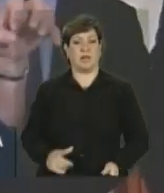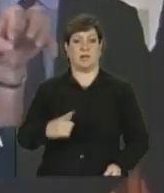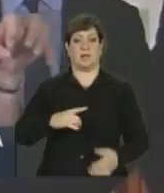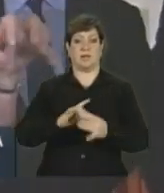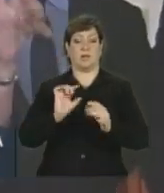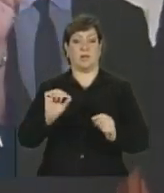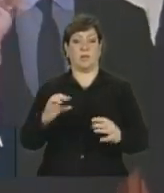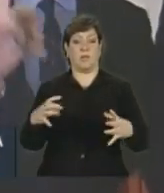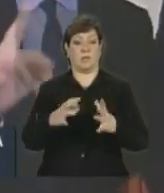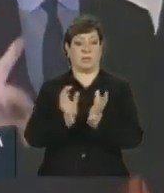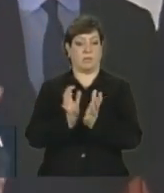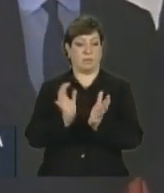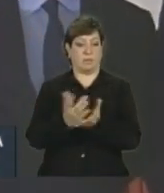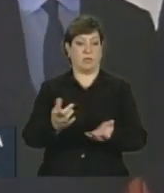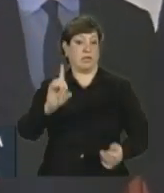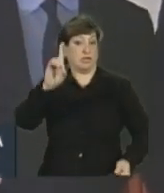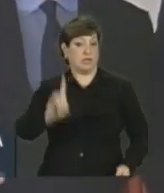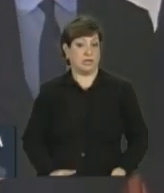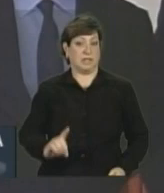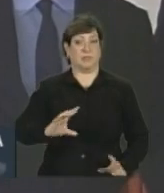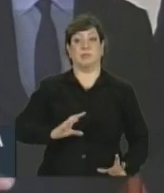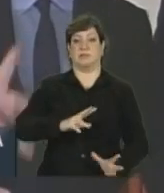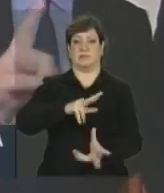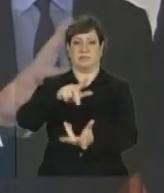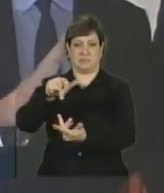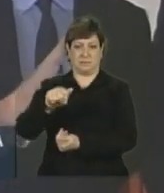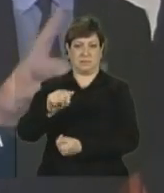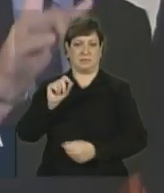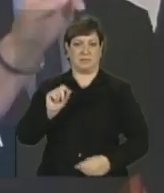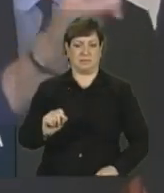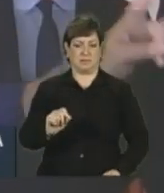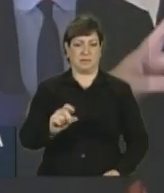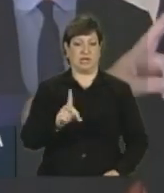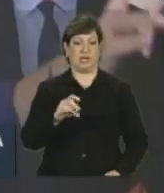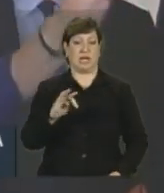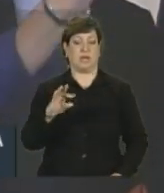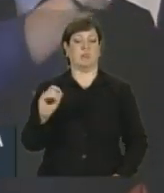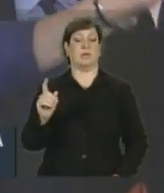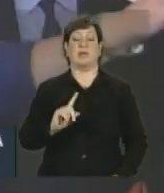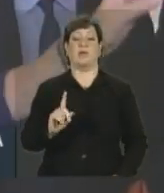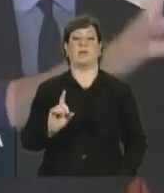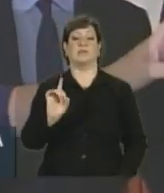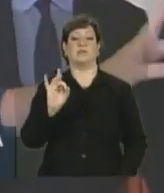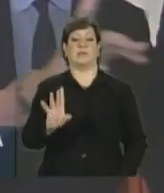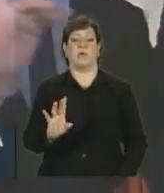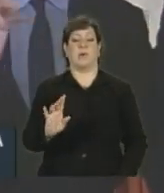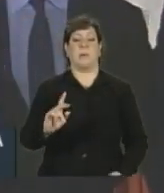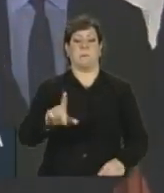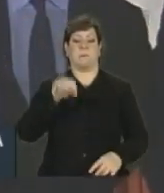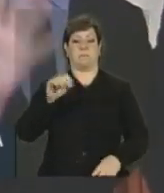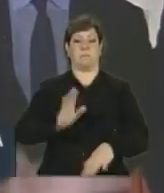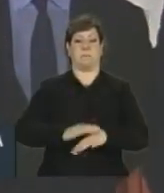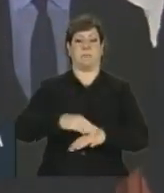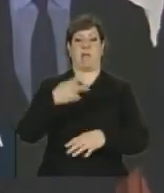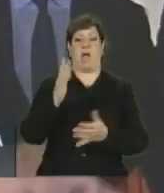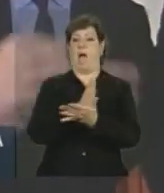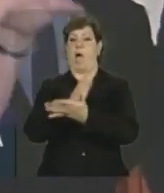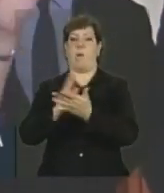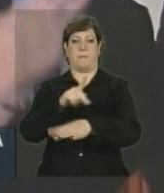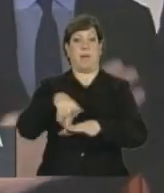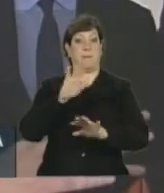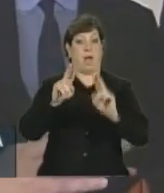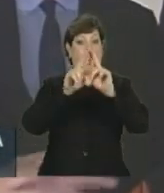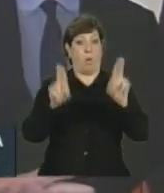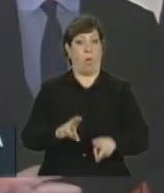no âmbito do direito internacional e não de decisões de países, mas no âmbito da ONU e